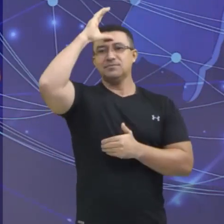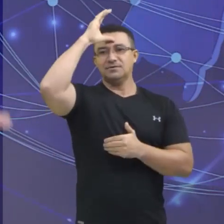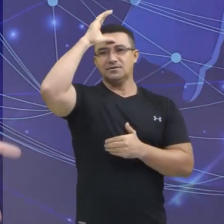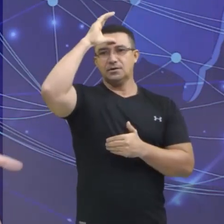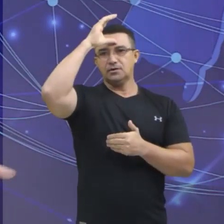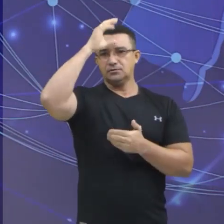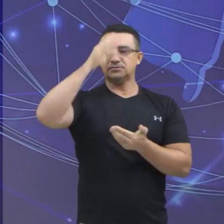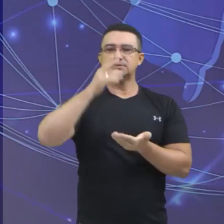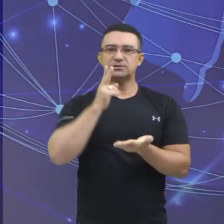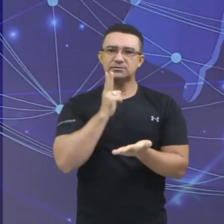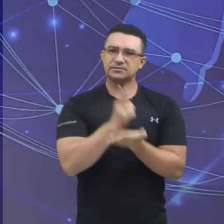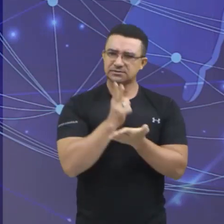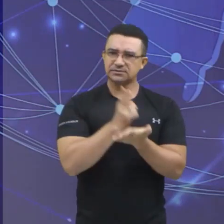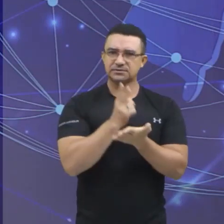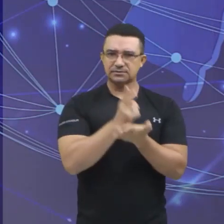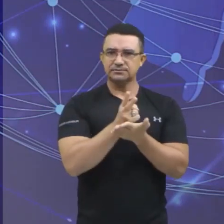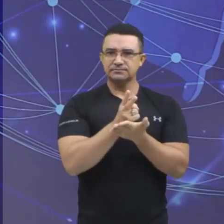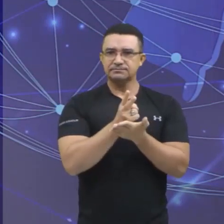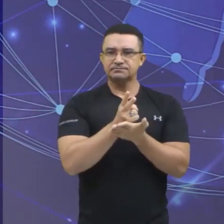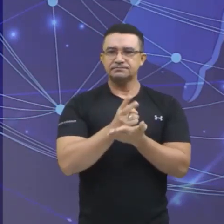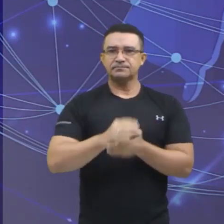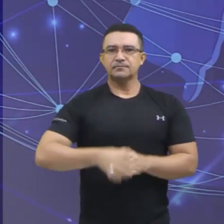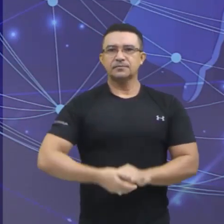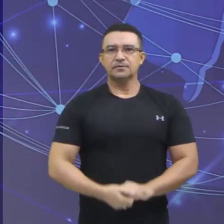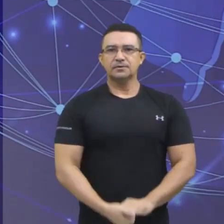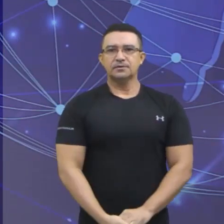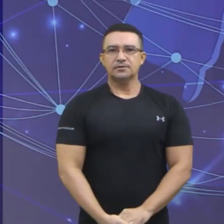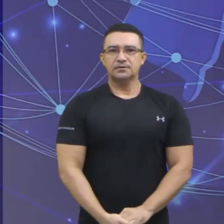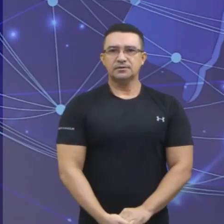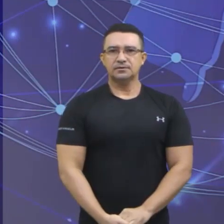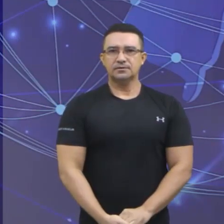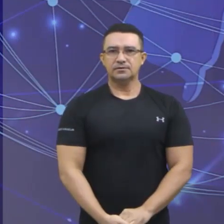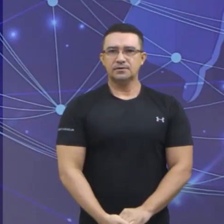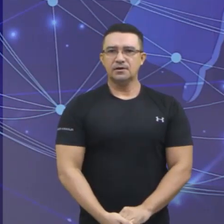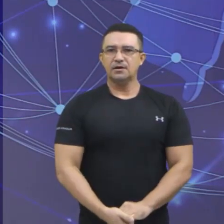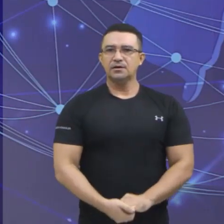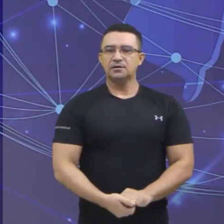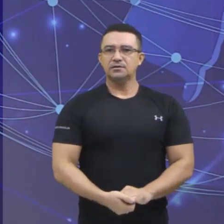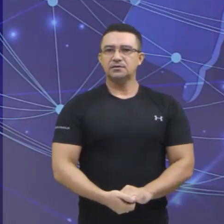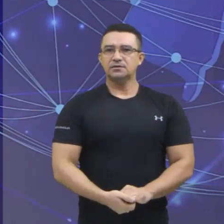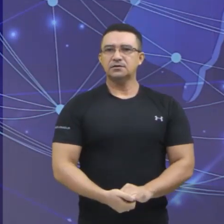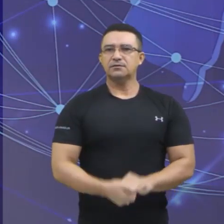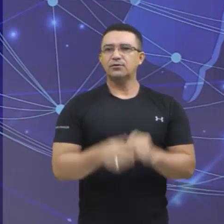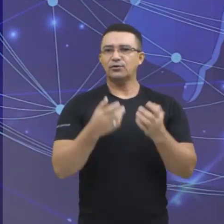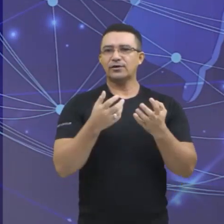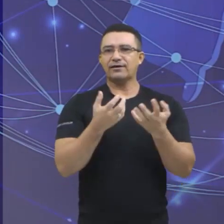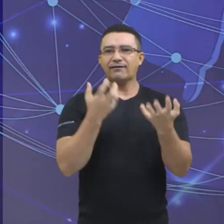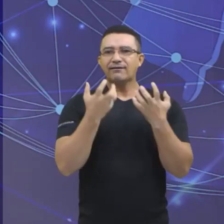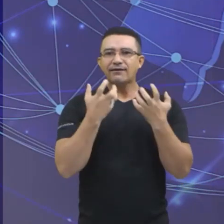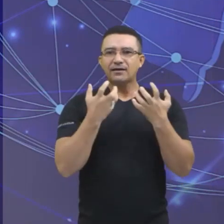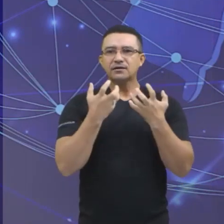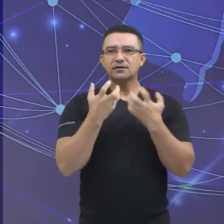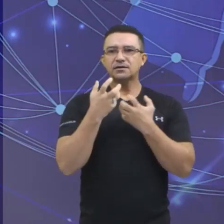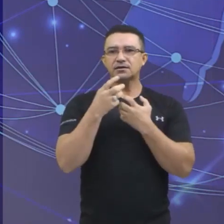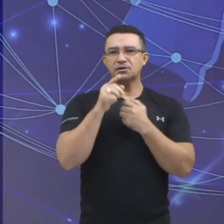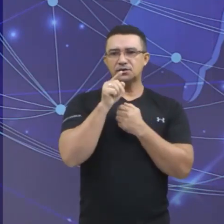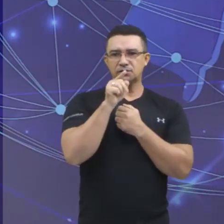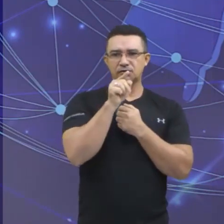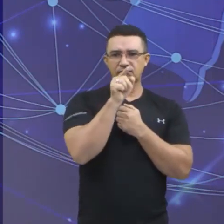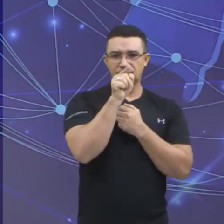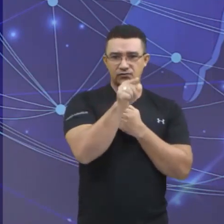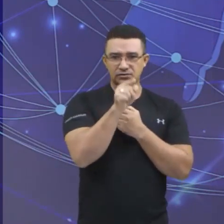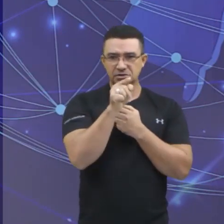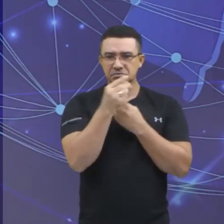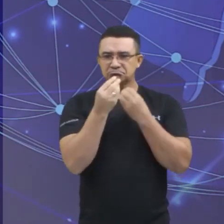do Learning Never Stops. E nesse sentido, professor, eu gostaria de que o senhor comentasse sobre